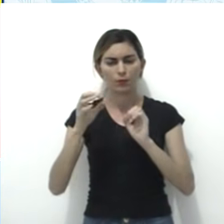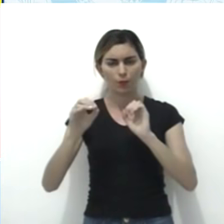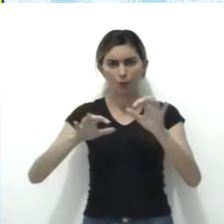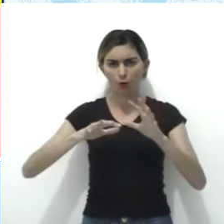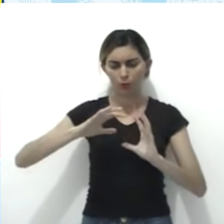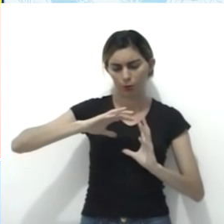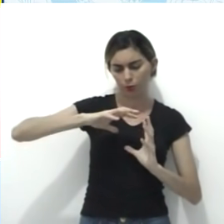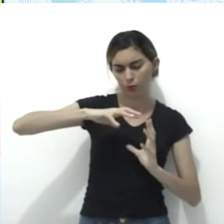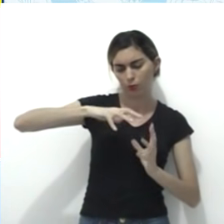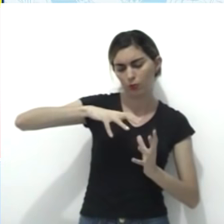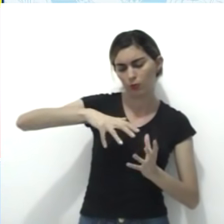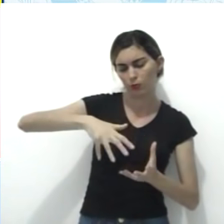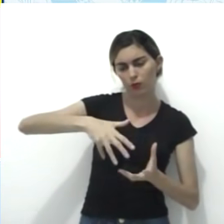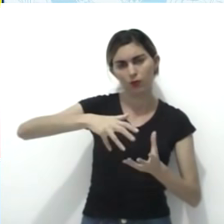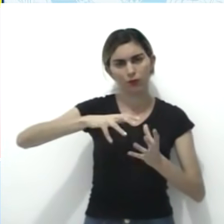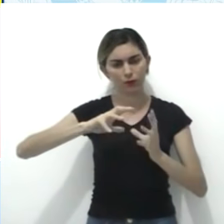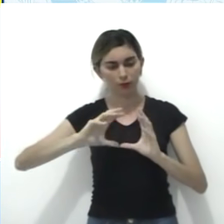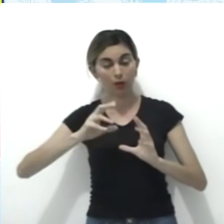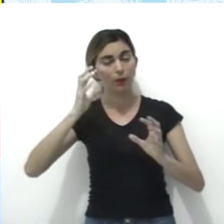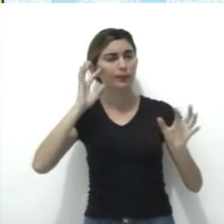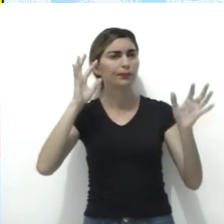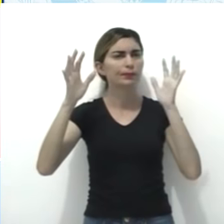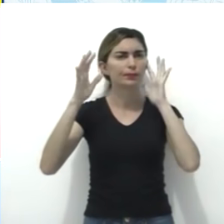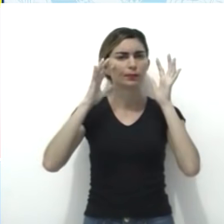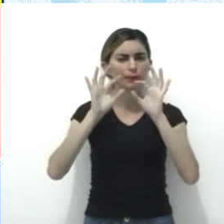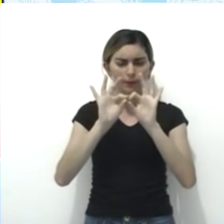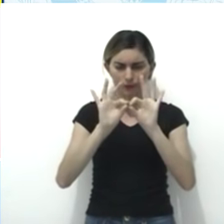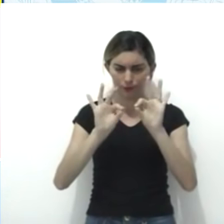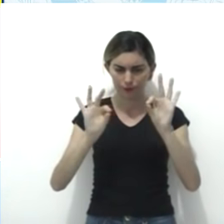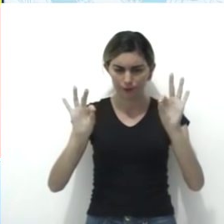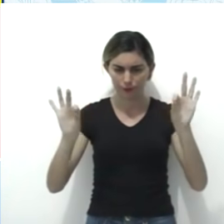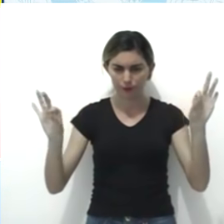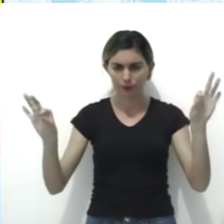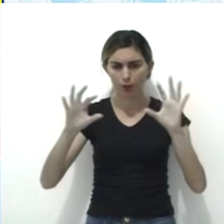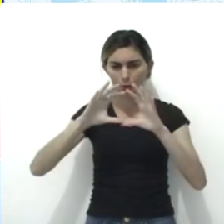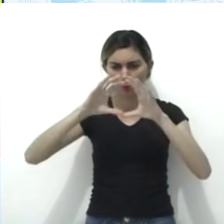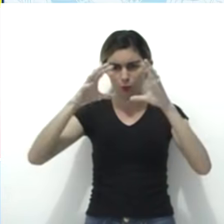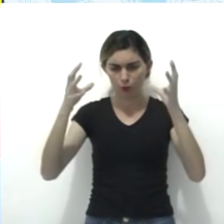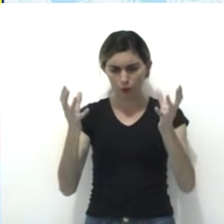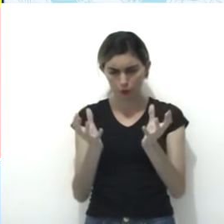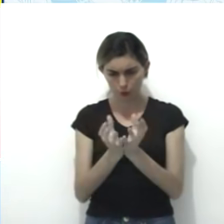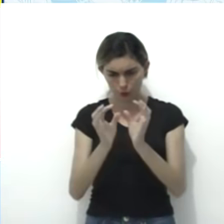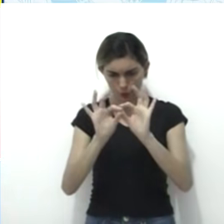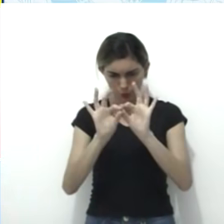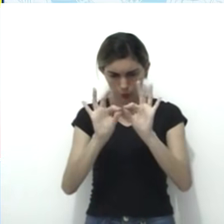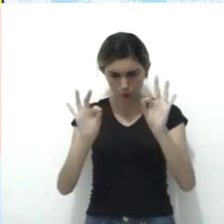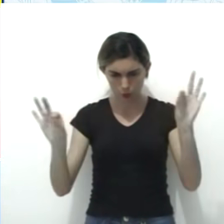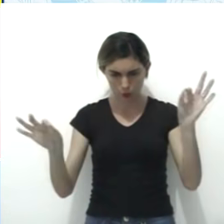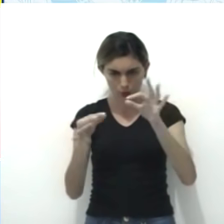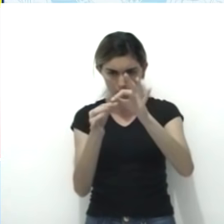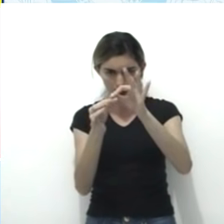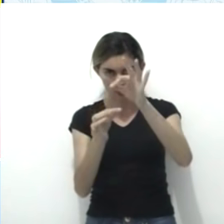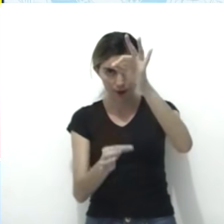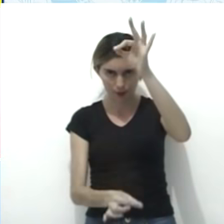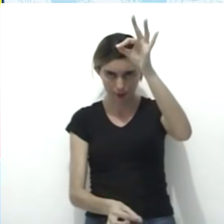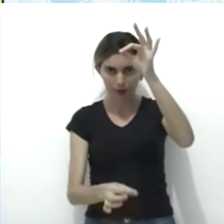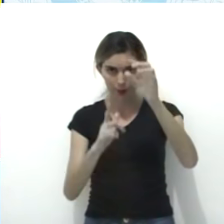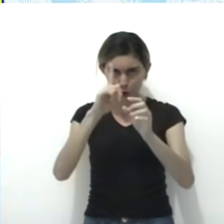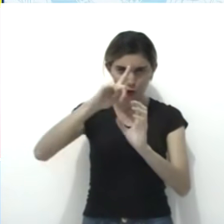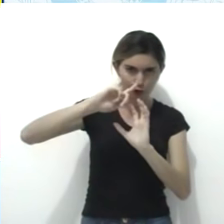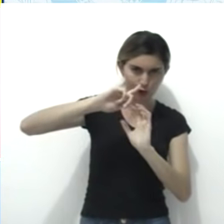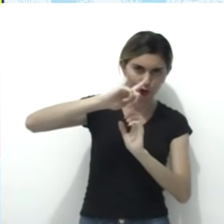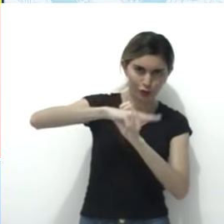fenômeno é essa movimentação o seu gente imaginar uma linha no meio do globo terrestre que a linha do equador